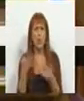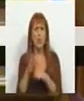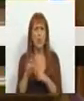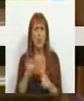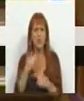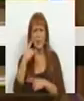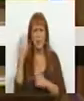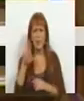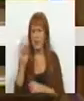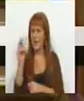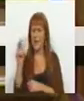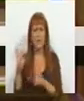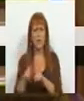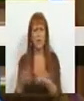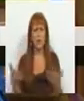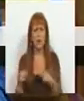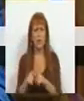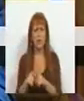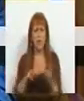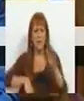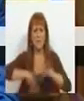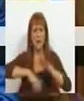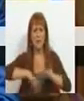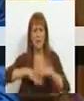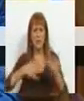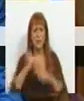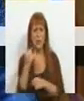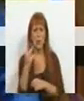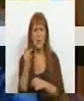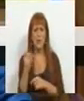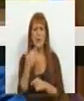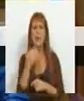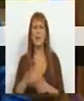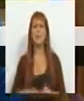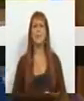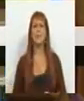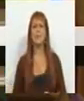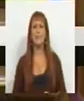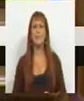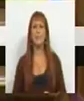exemplo, a dívida pública há 10 anos se encontra em máximos de 2 anos? Muito obrigado.